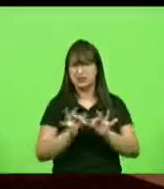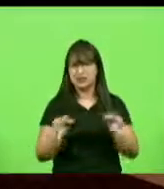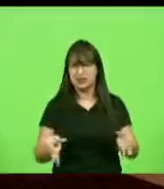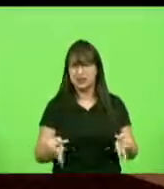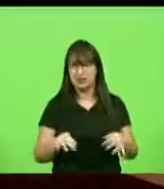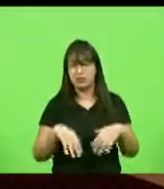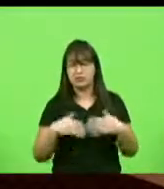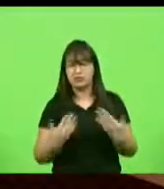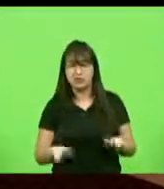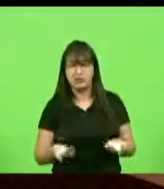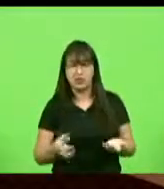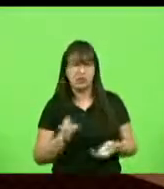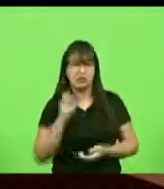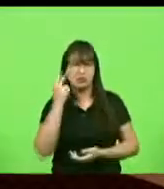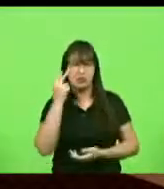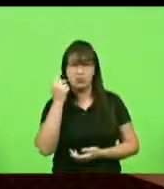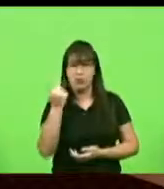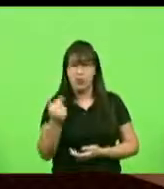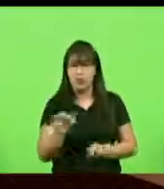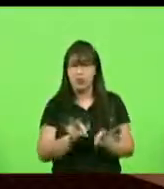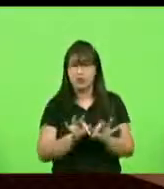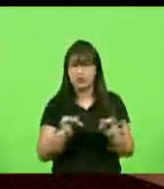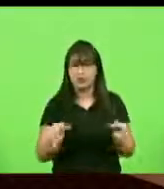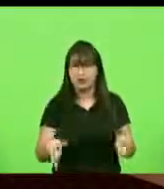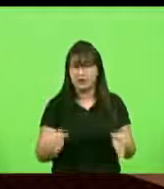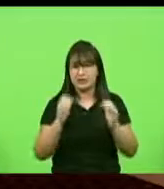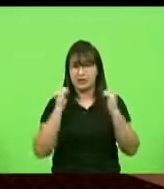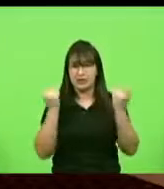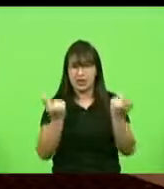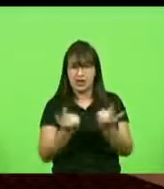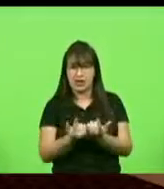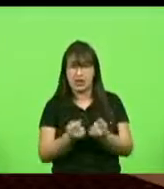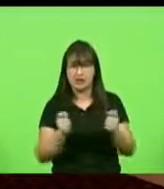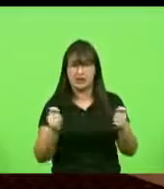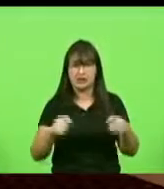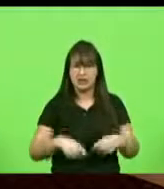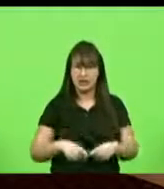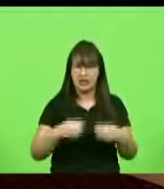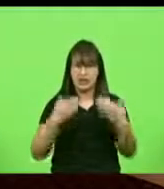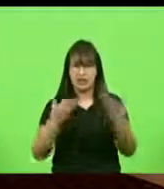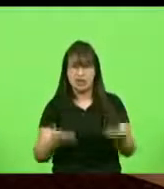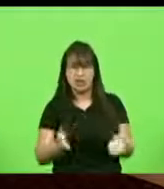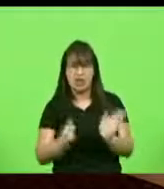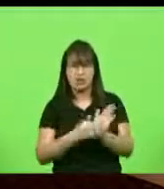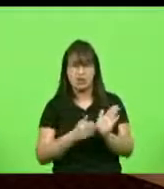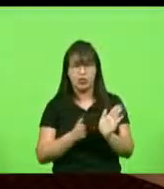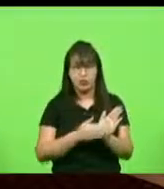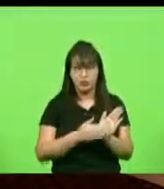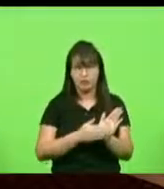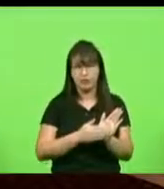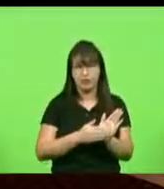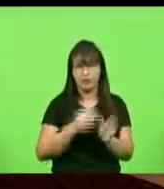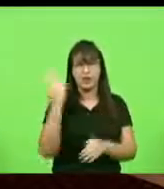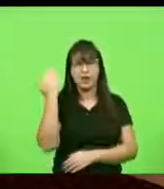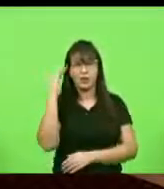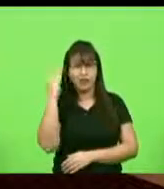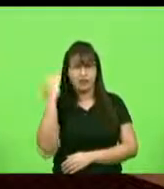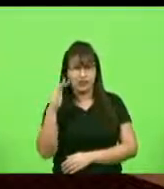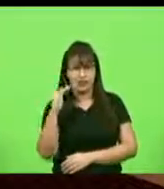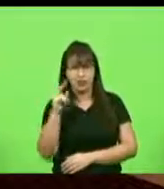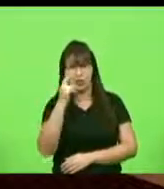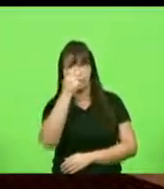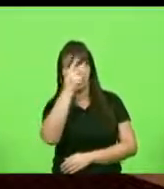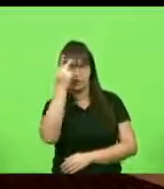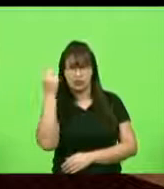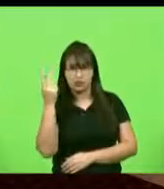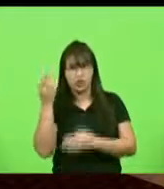que é um gesto do Poder Legislativo, prerrogativa da deputada de propor isso, e eu entendo que as pessoas que ela propôs aqui